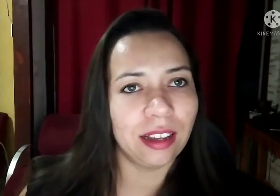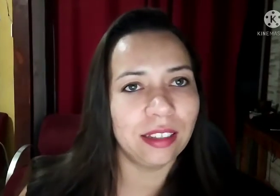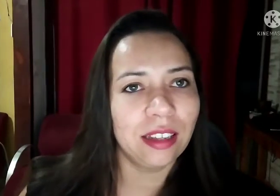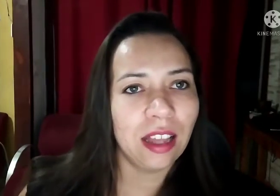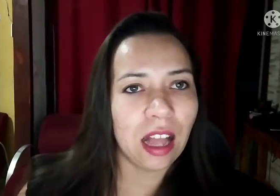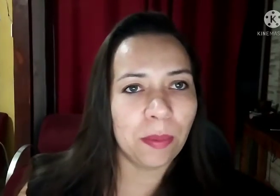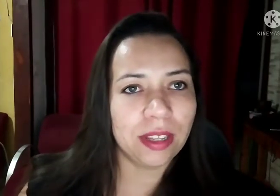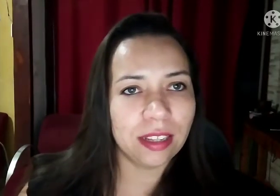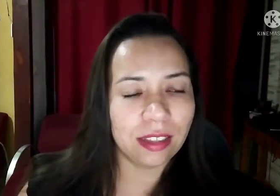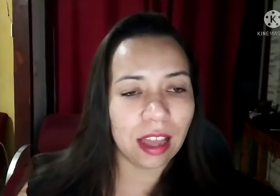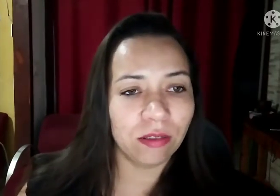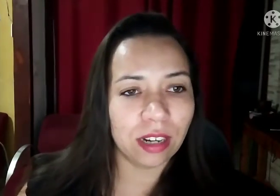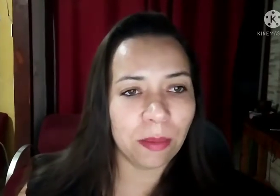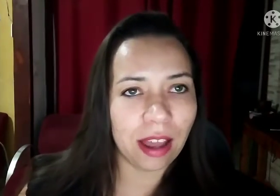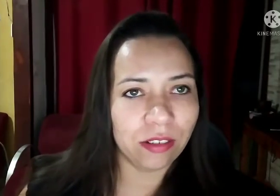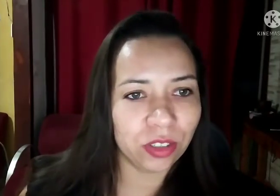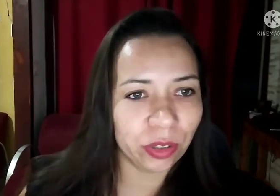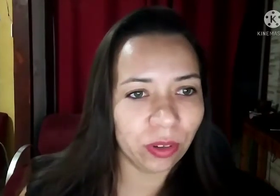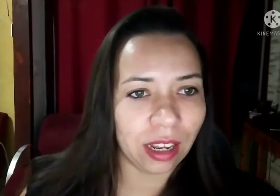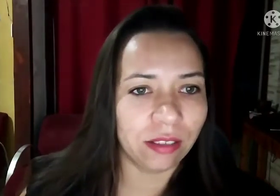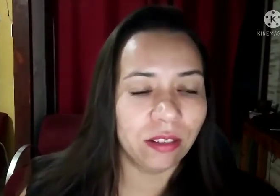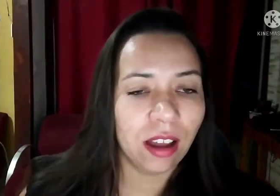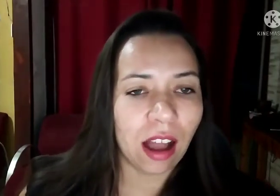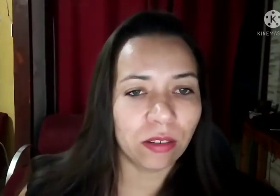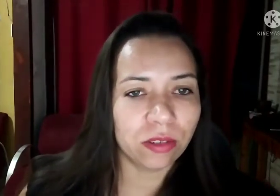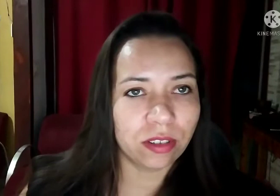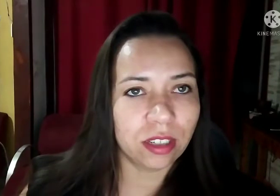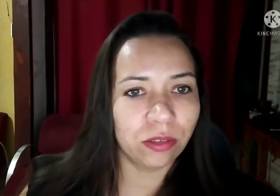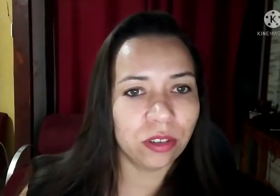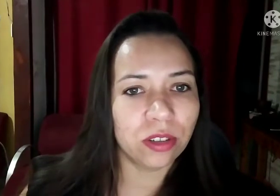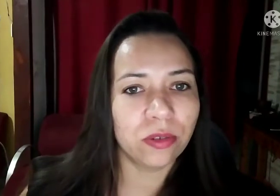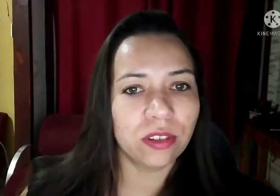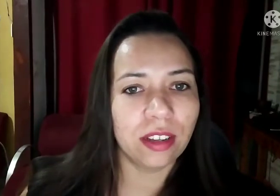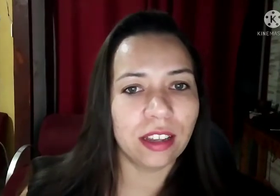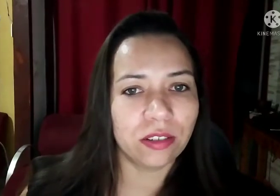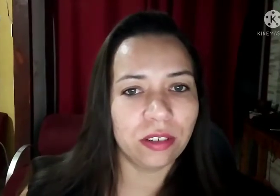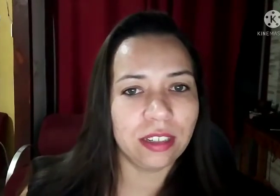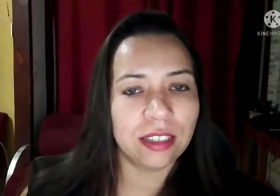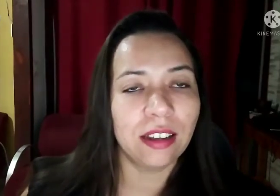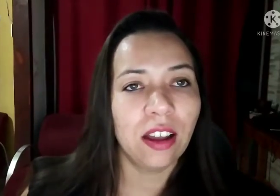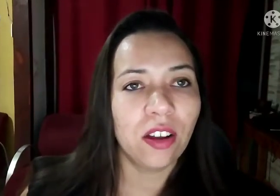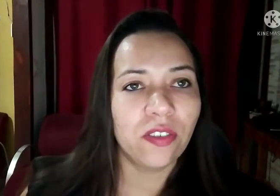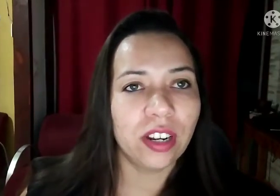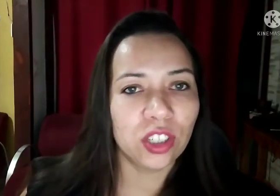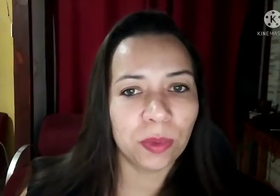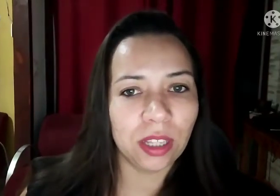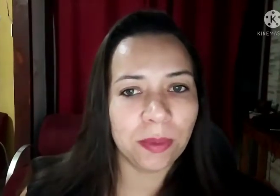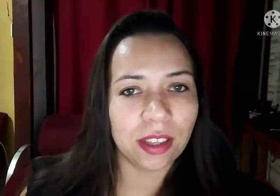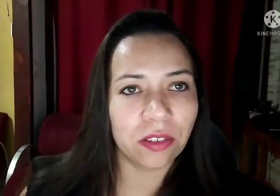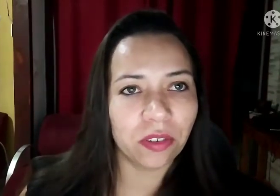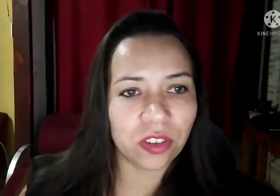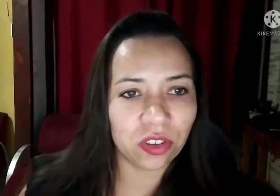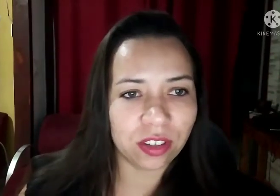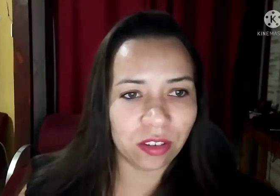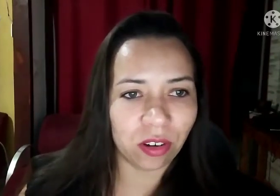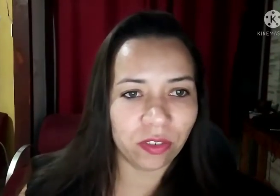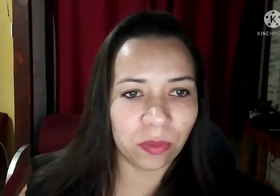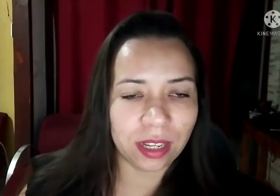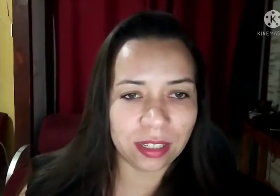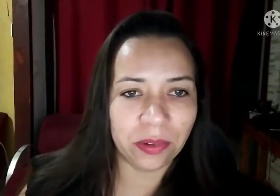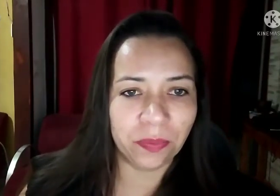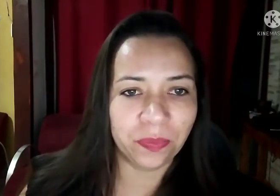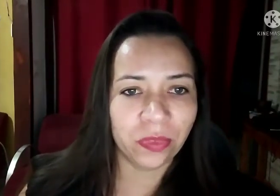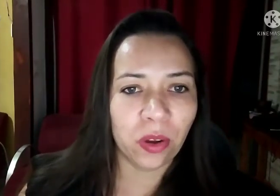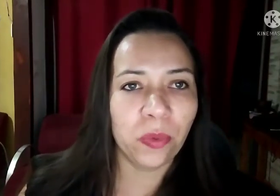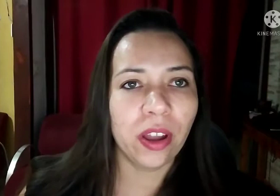Linguística Aplicada, apresentar um trabalho intitulado A Construção do Discurso Negacionista Frente à Pandemia da Covid-19